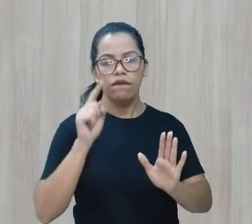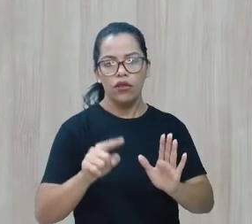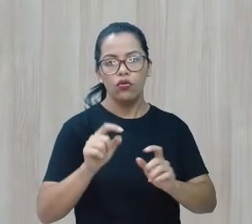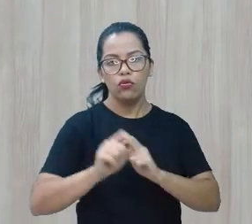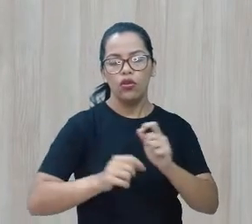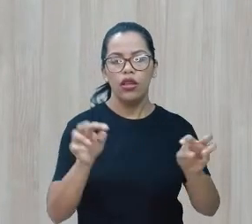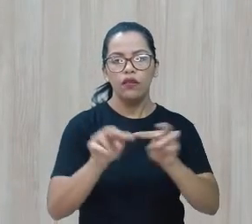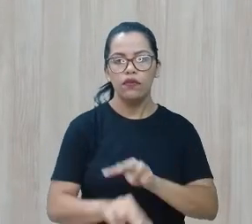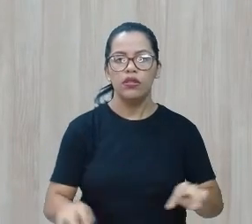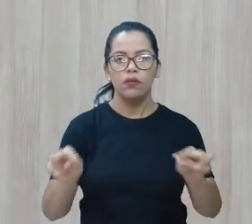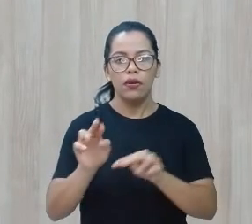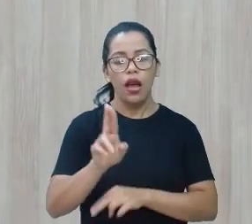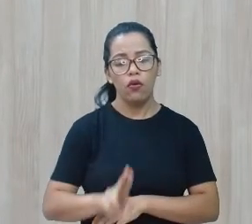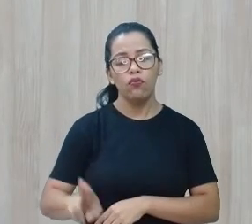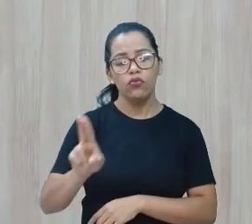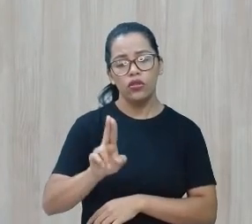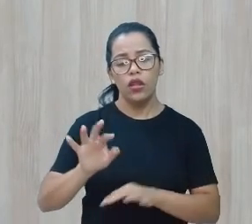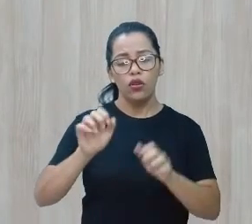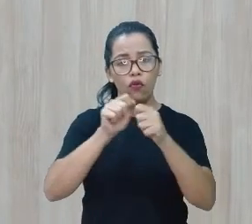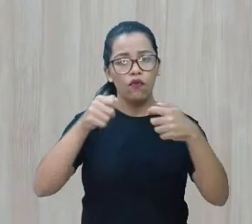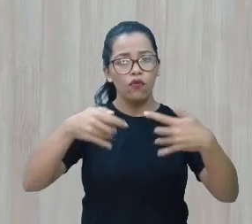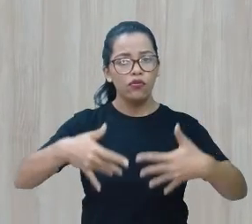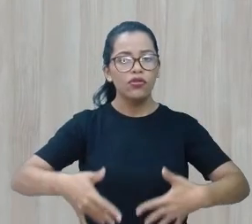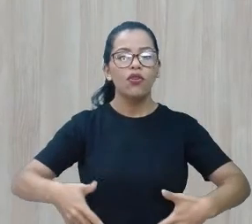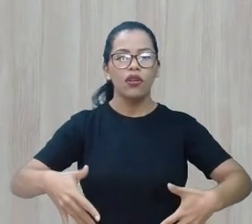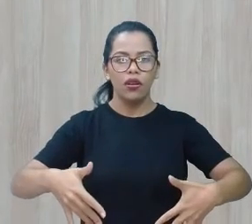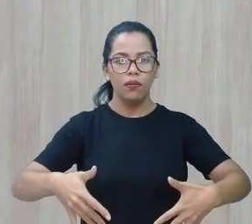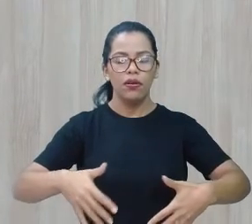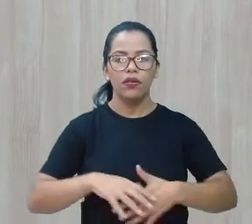divisibilidade através de um fluxograma, tá certo?